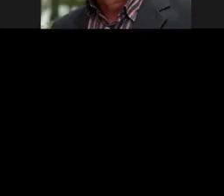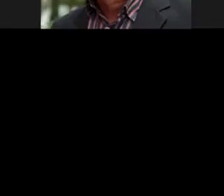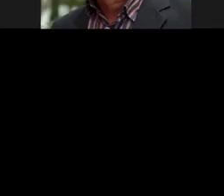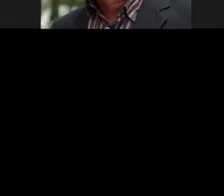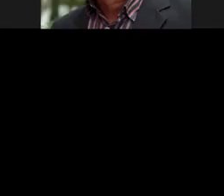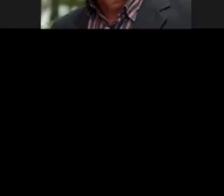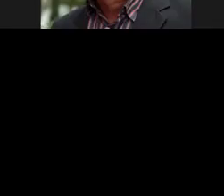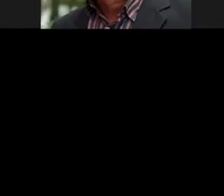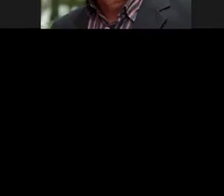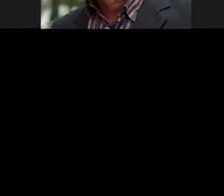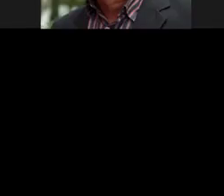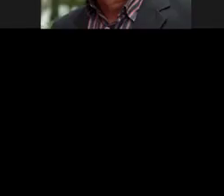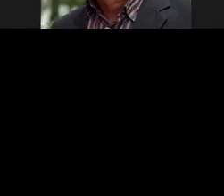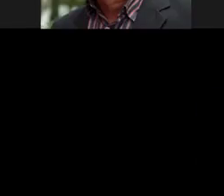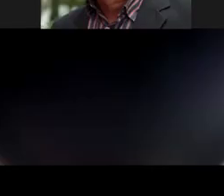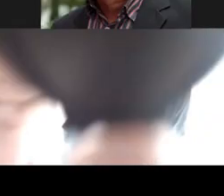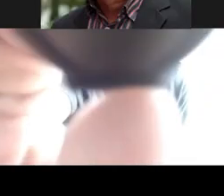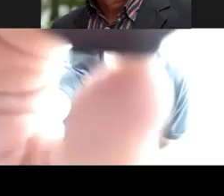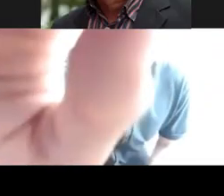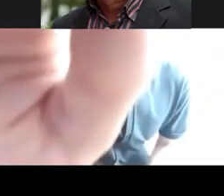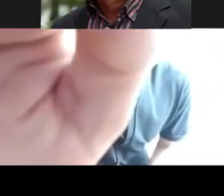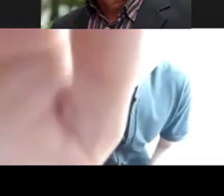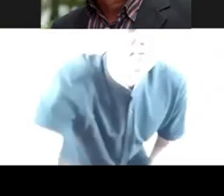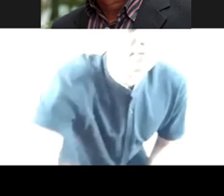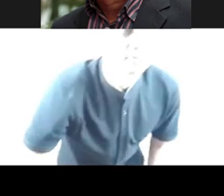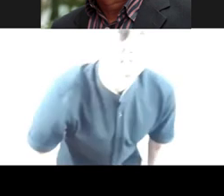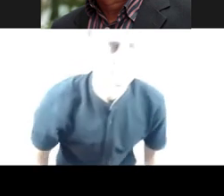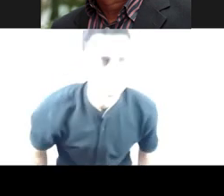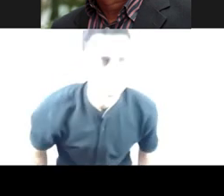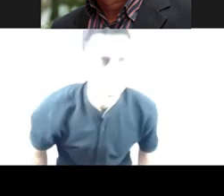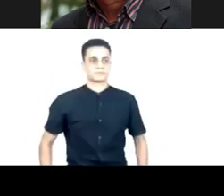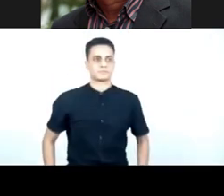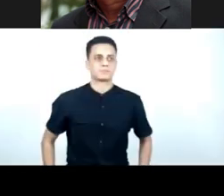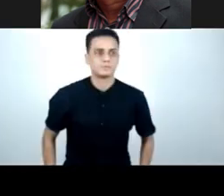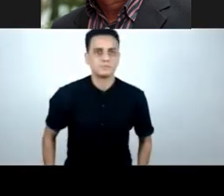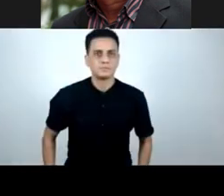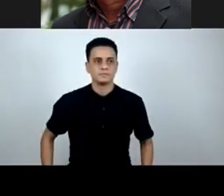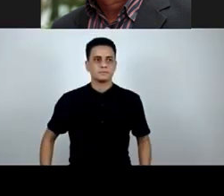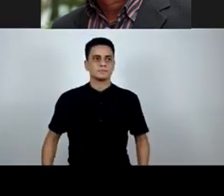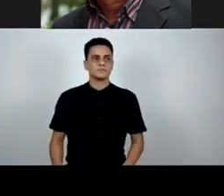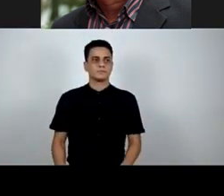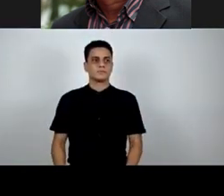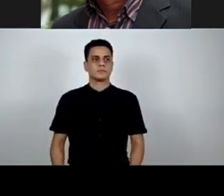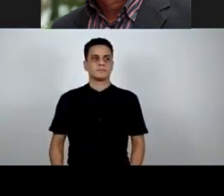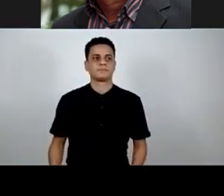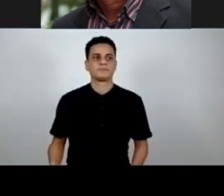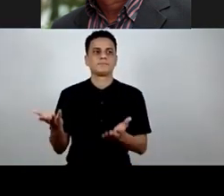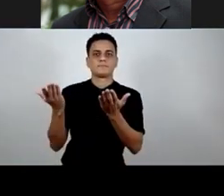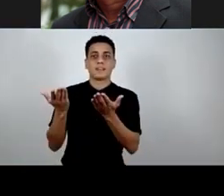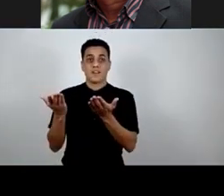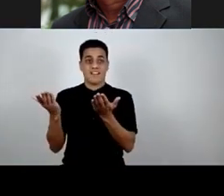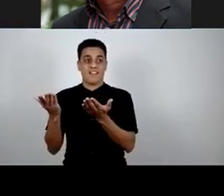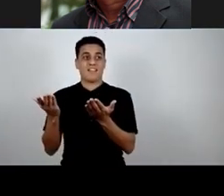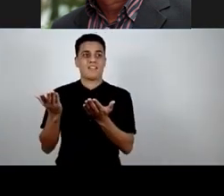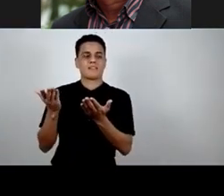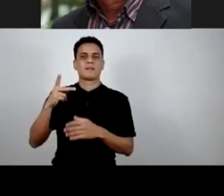isso. Bom, eu queria passar a palavra para o Paulo Roberto. O Paulo Roberto